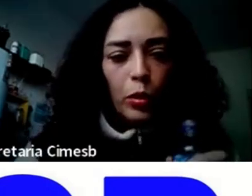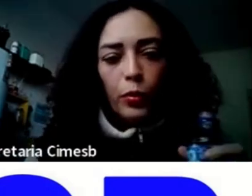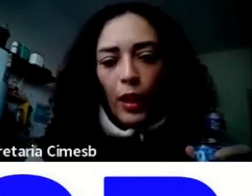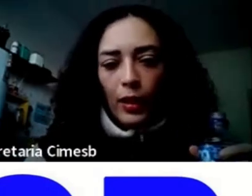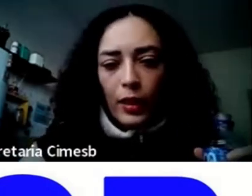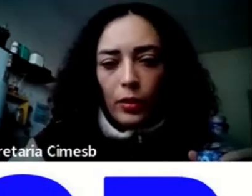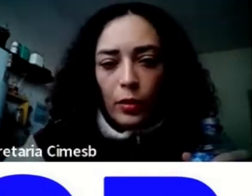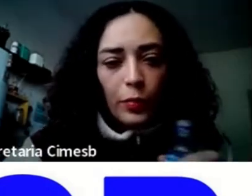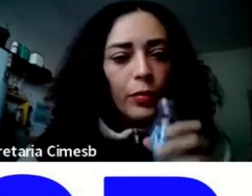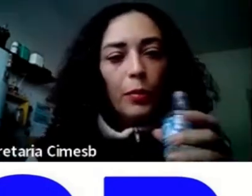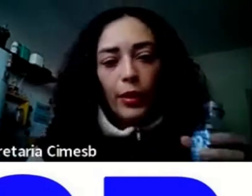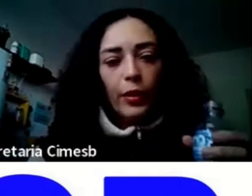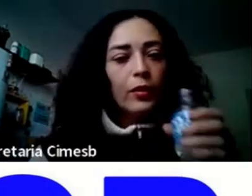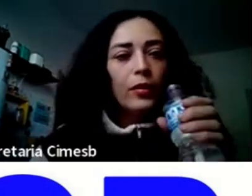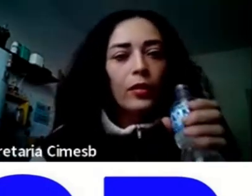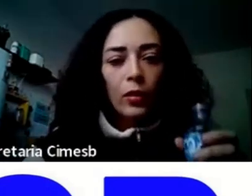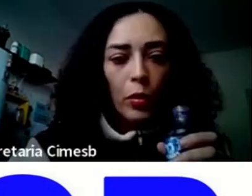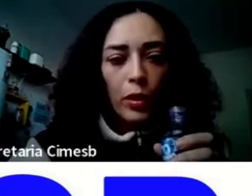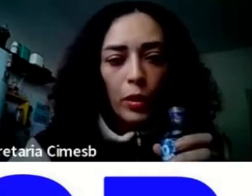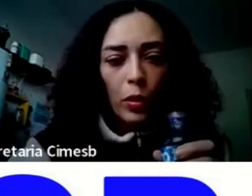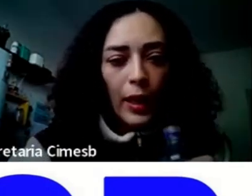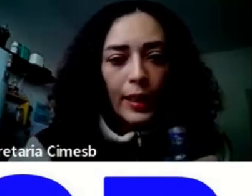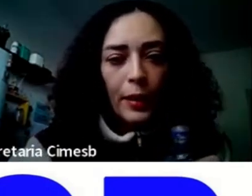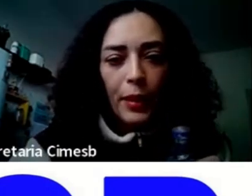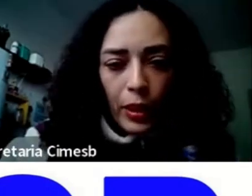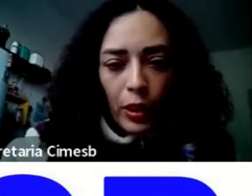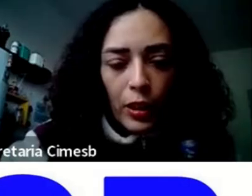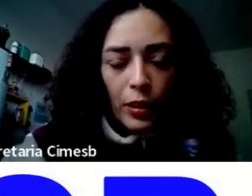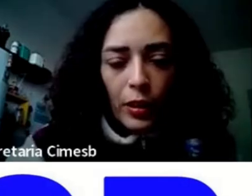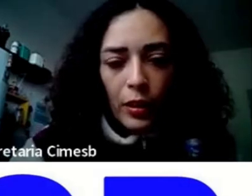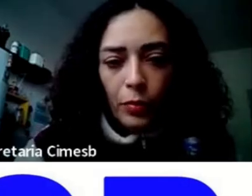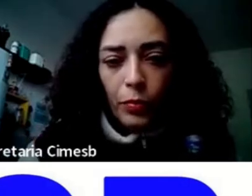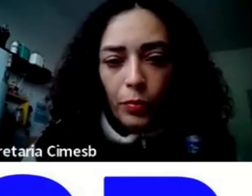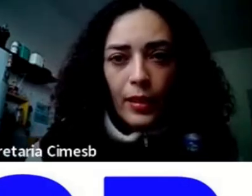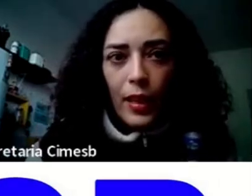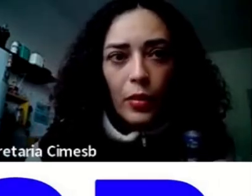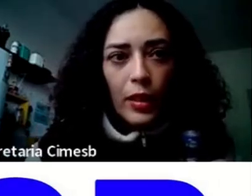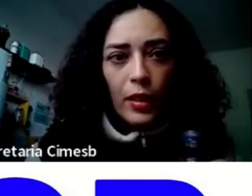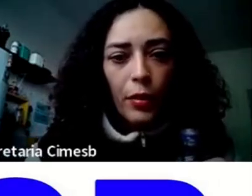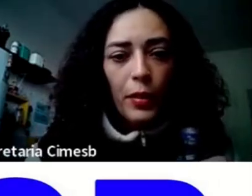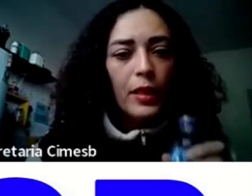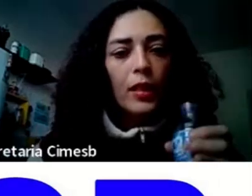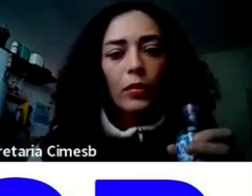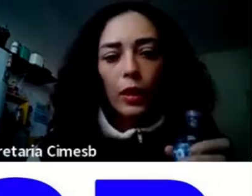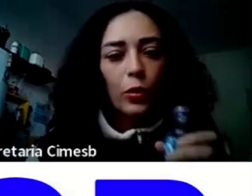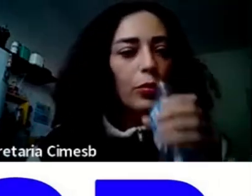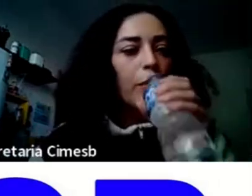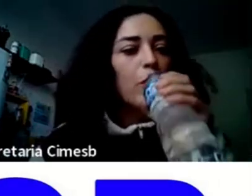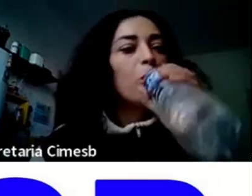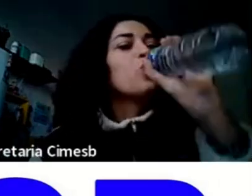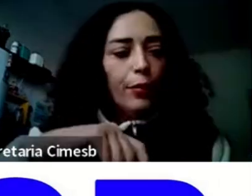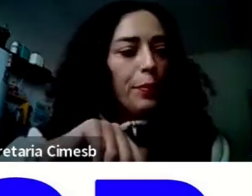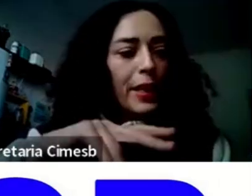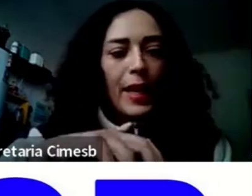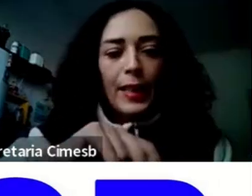de um surdo falando. Vamos ver como eu consigo colocar aqui para a gente ter acesso a essa informação. Deixa eu